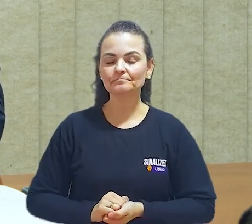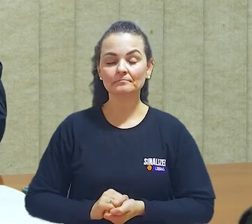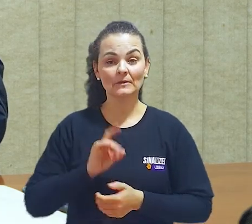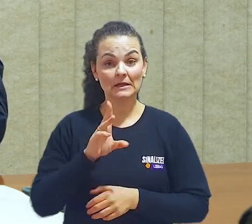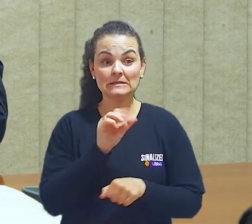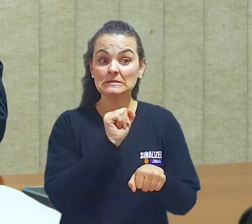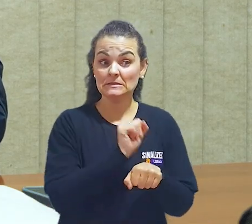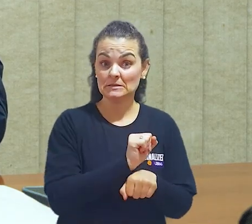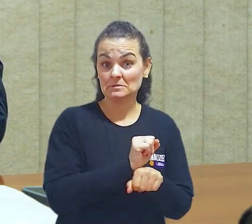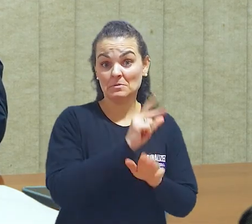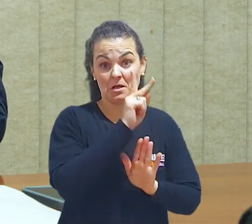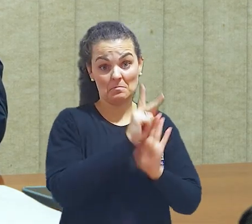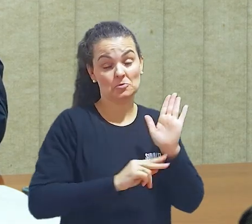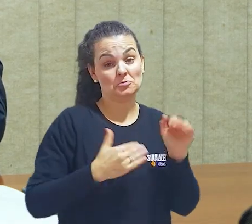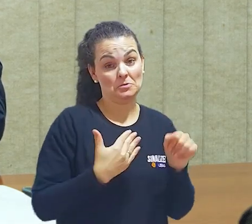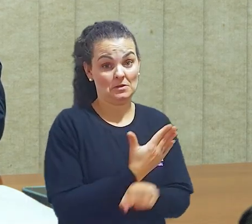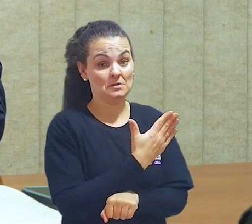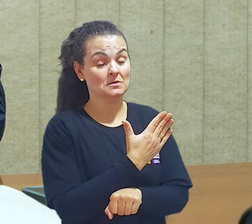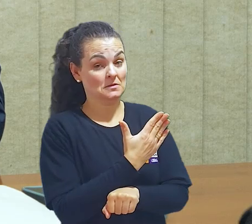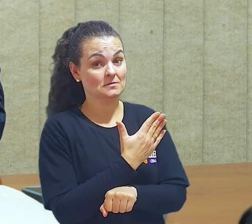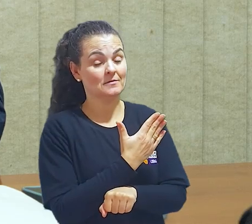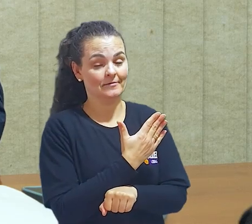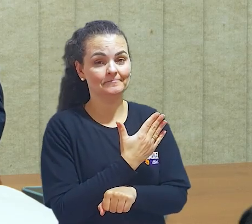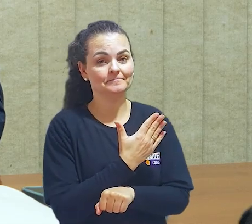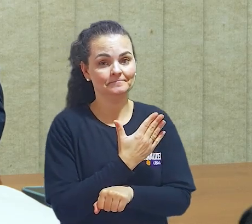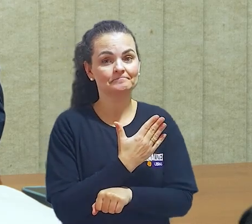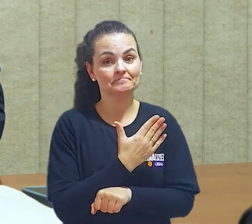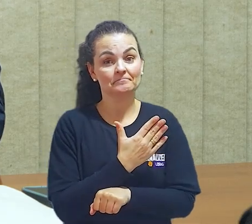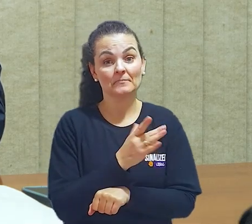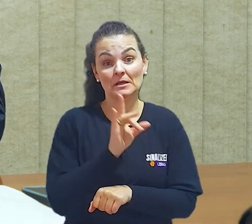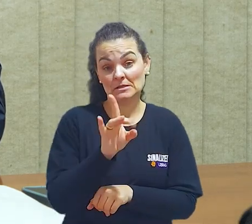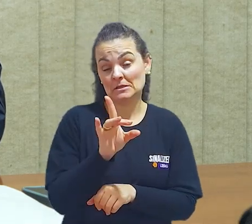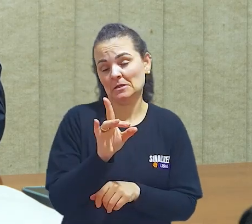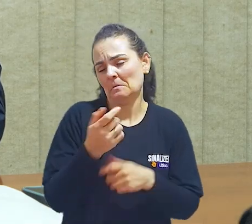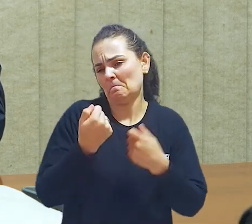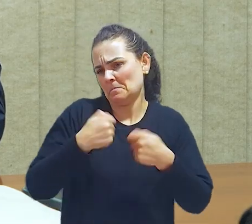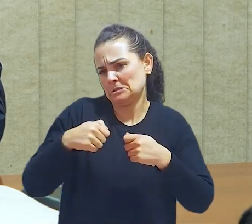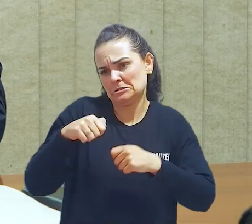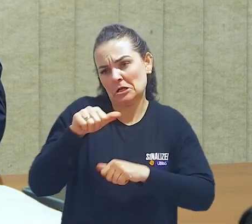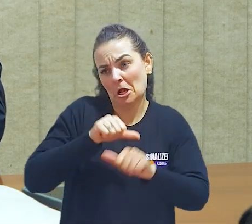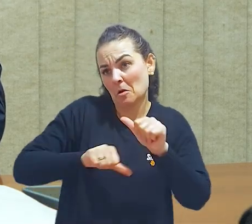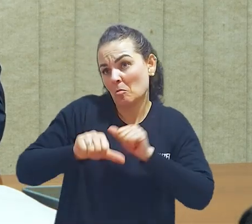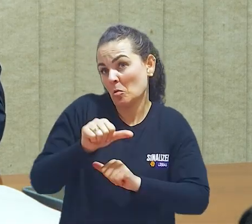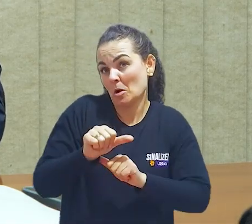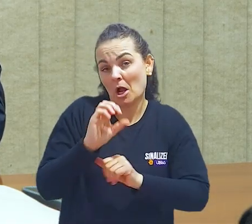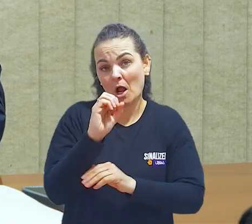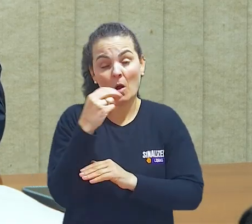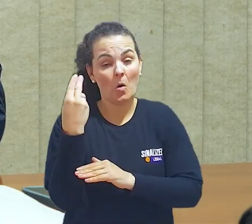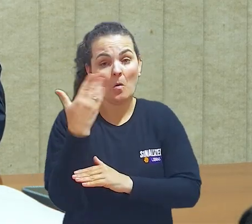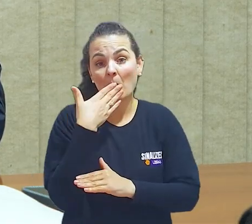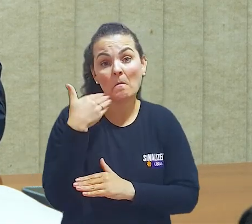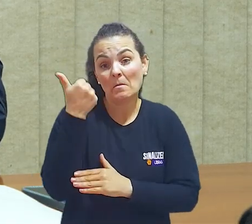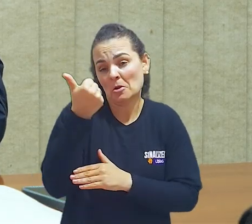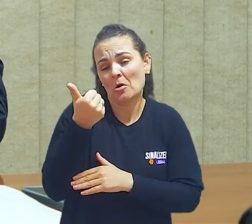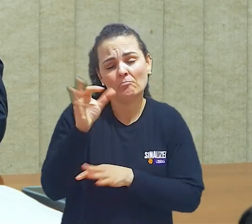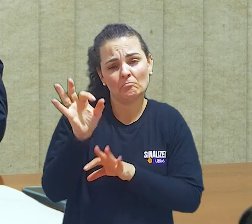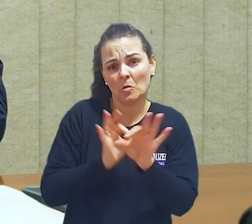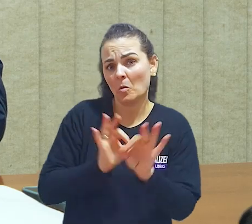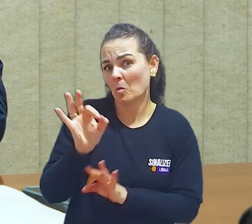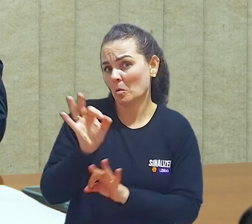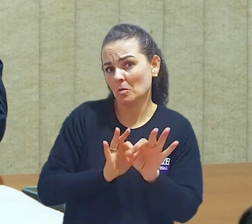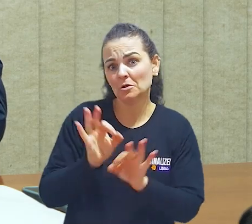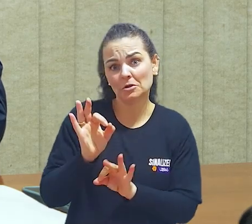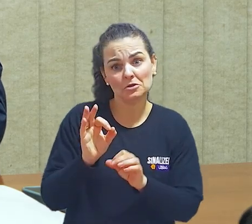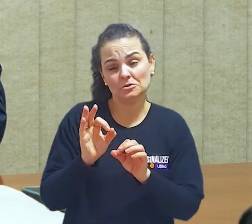com a aprovação desse projeto e, se for o caso, fazer eventuais mudanças, melhorias, assim como é feito em qualquer